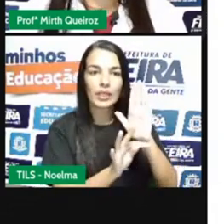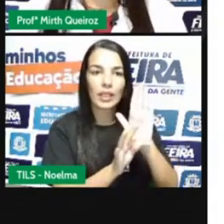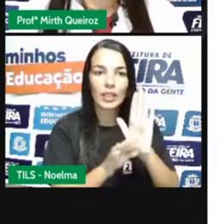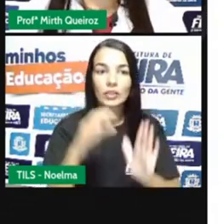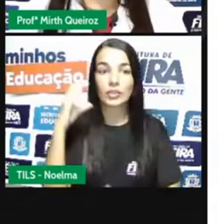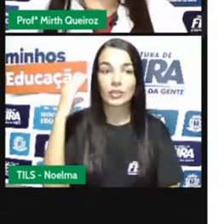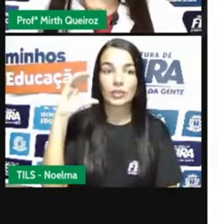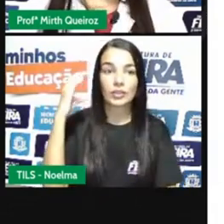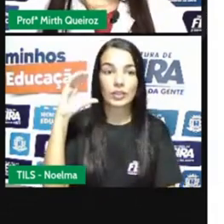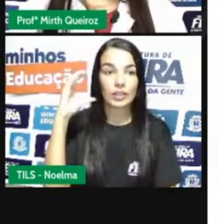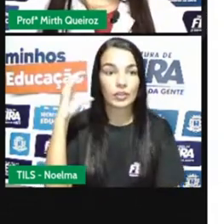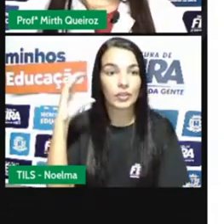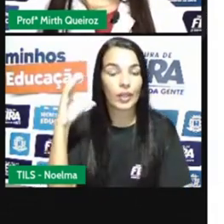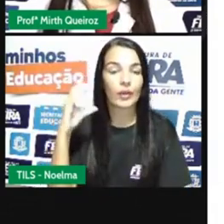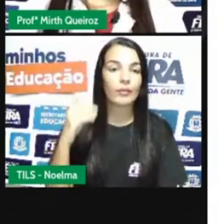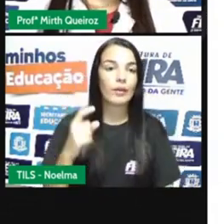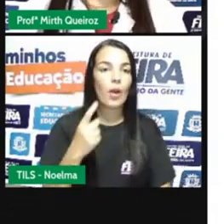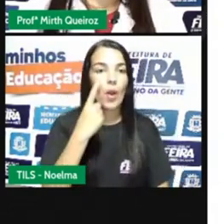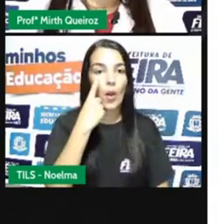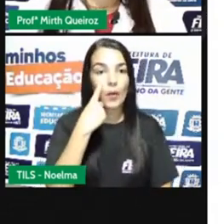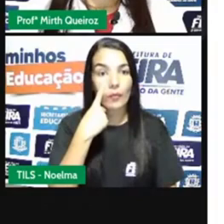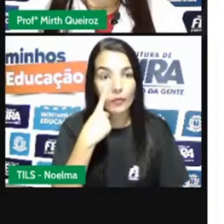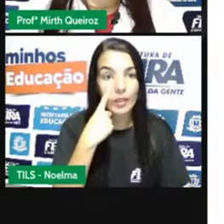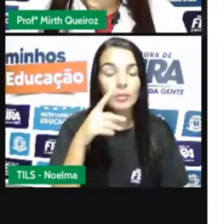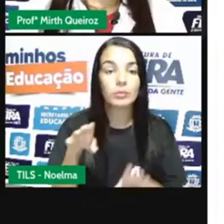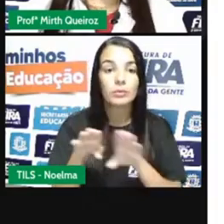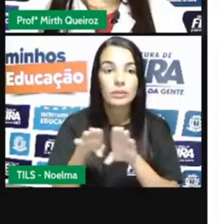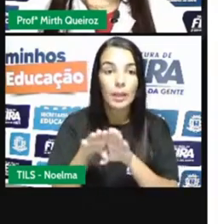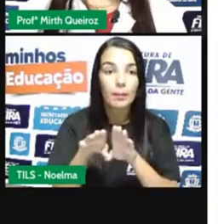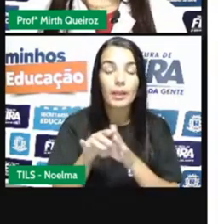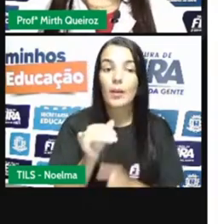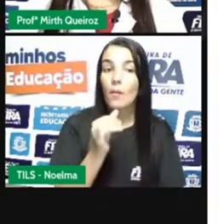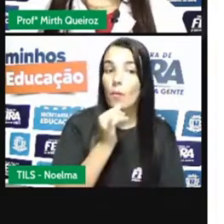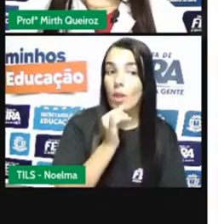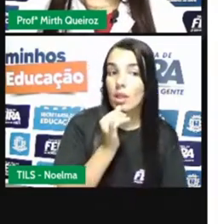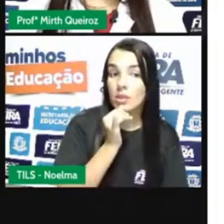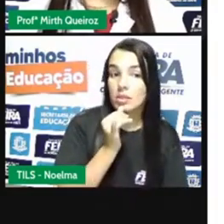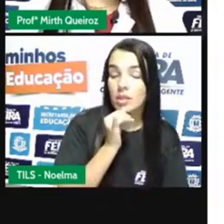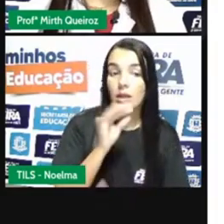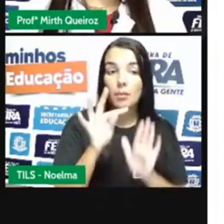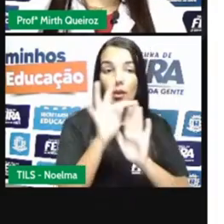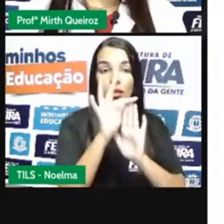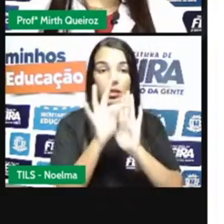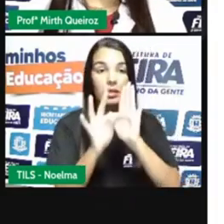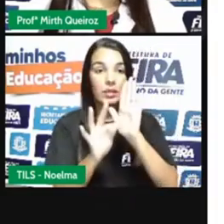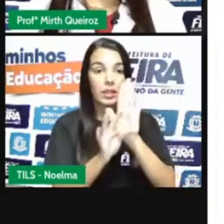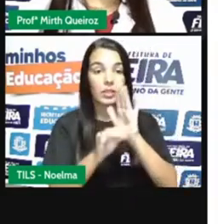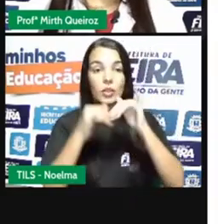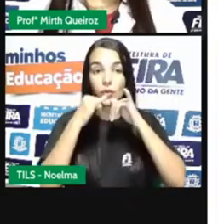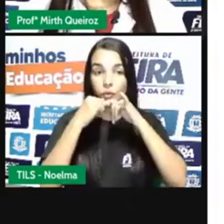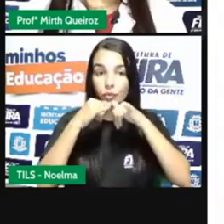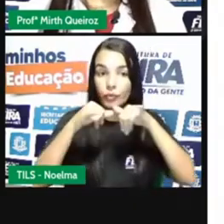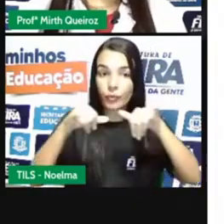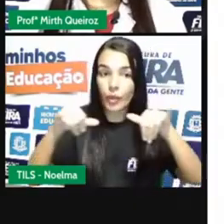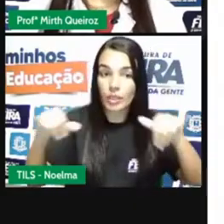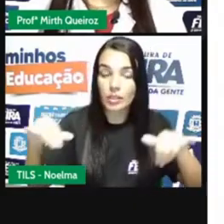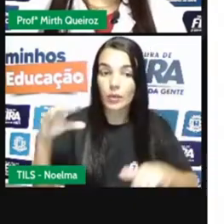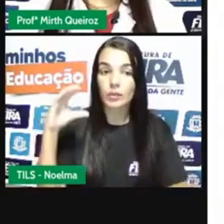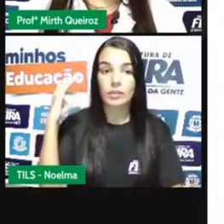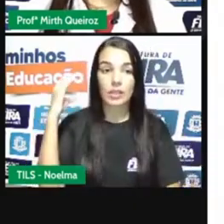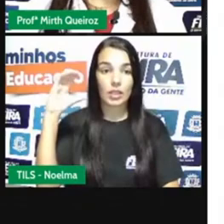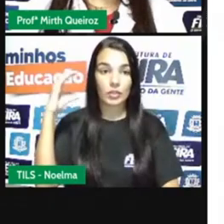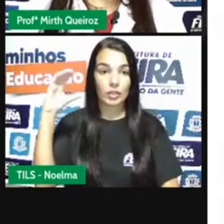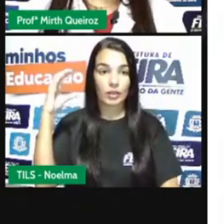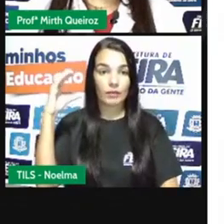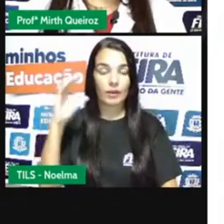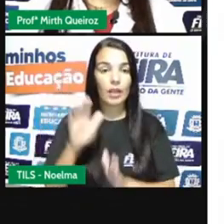ele é estruturado. Nós vimos também um exemplo de texto de divulgação científica, e quando a